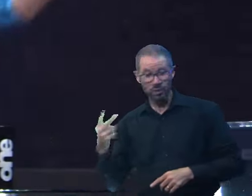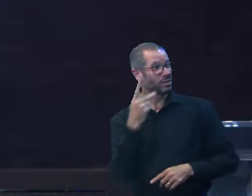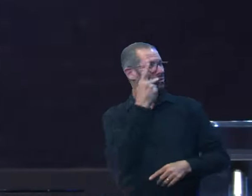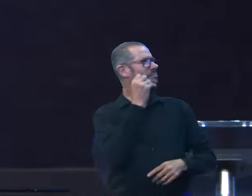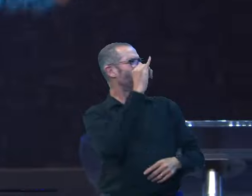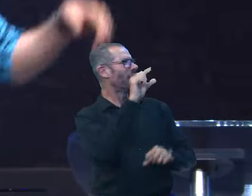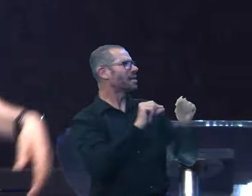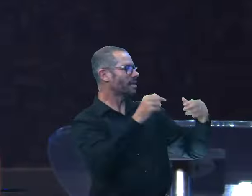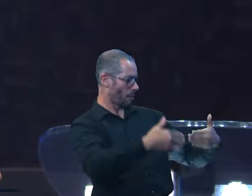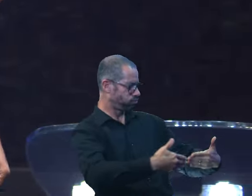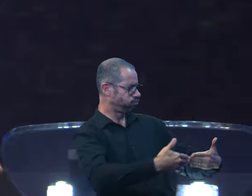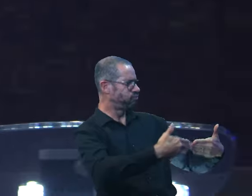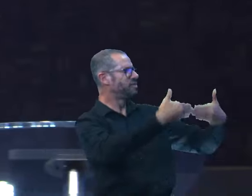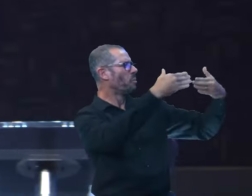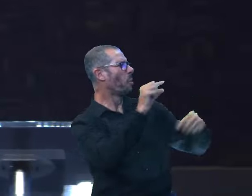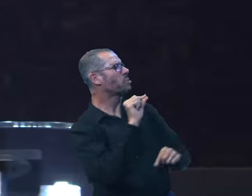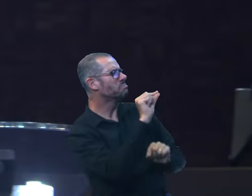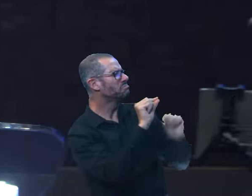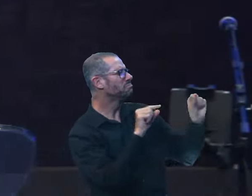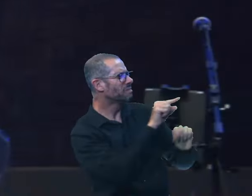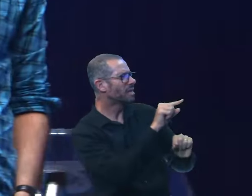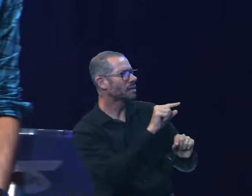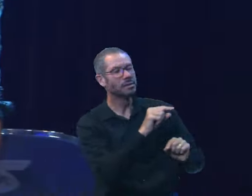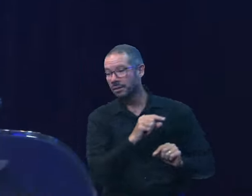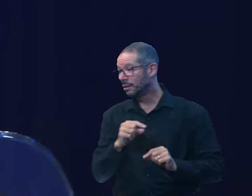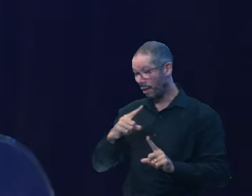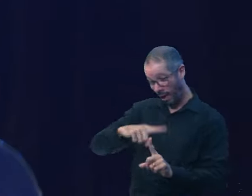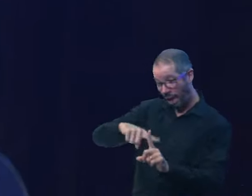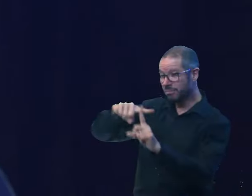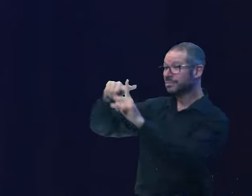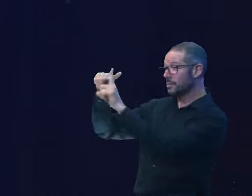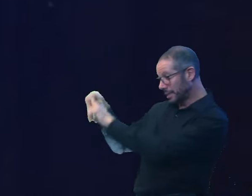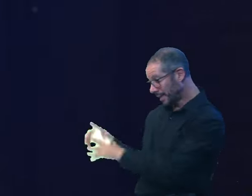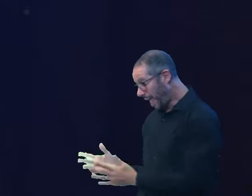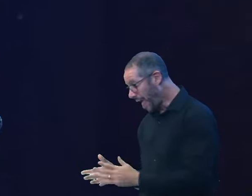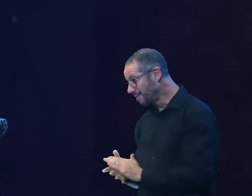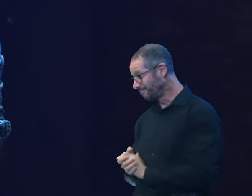o que é esse muro aqui? Eu falei: filha, é o cemitério.